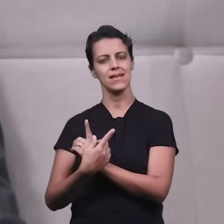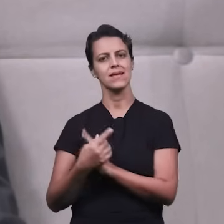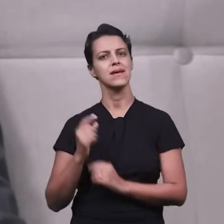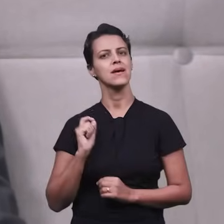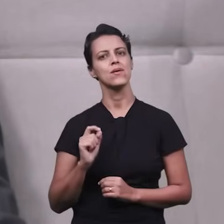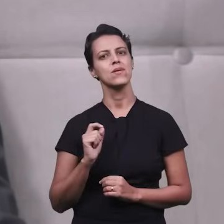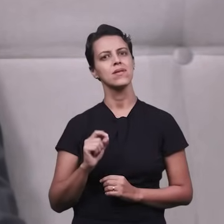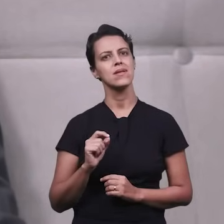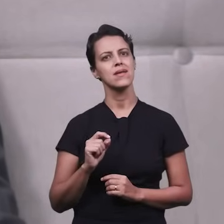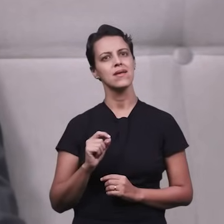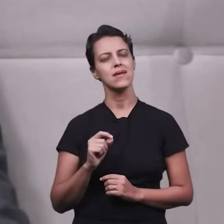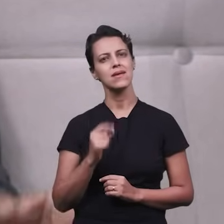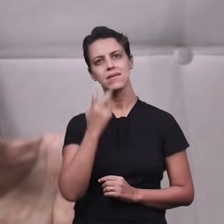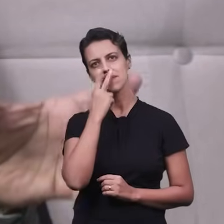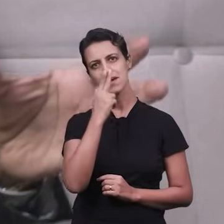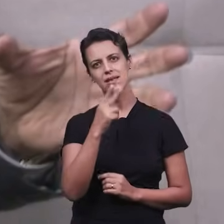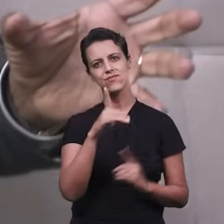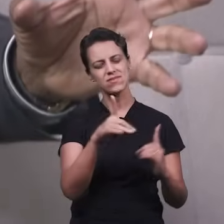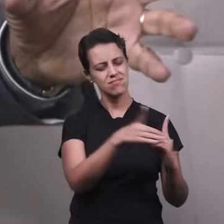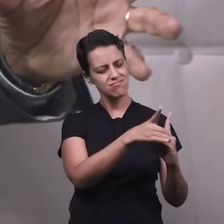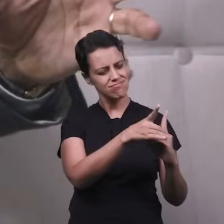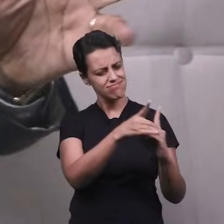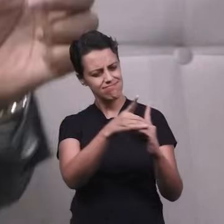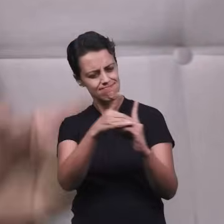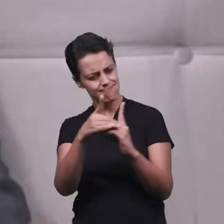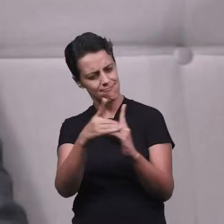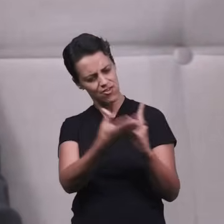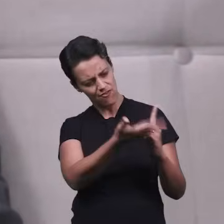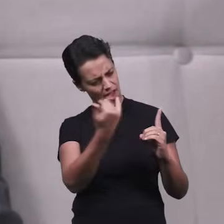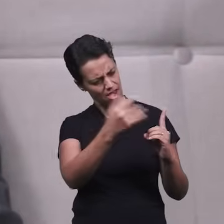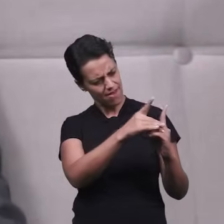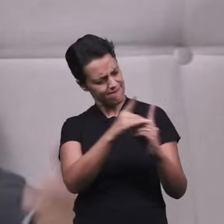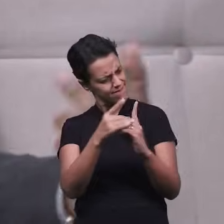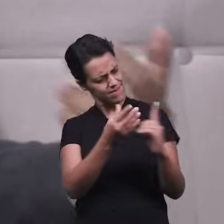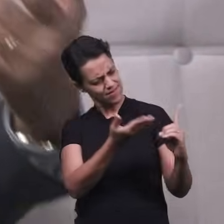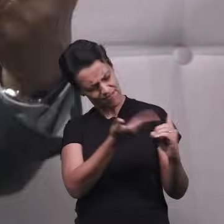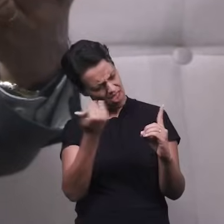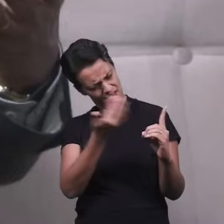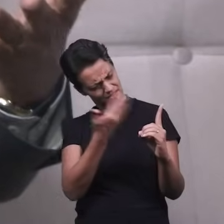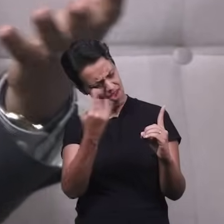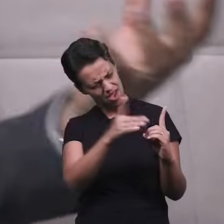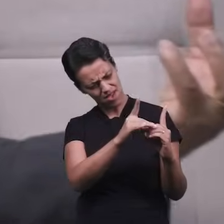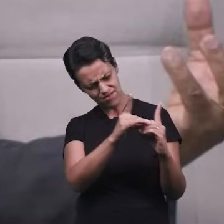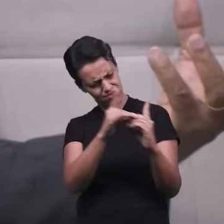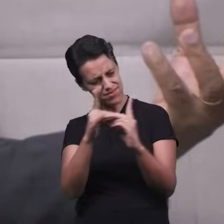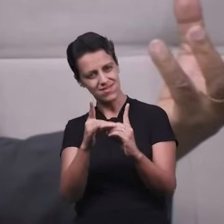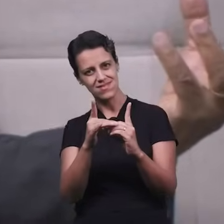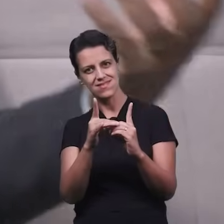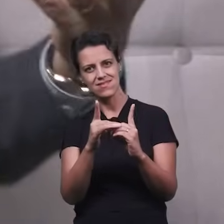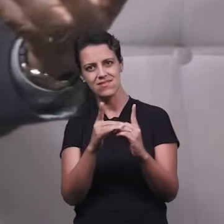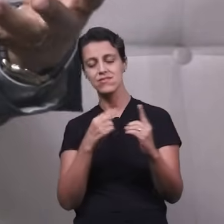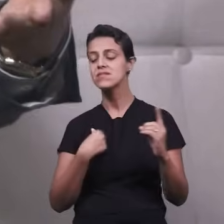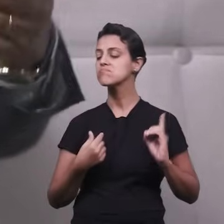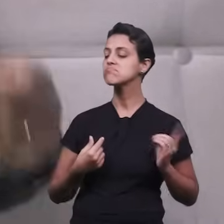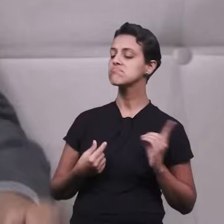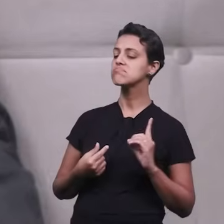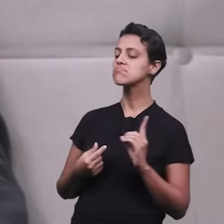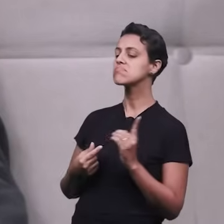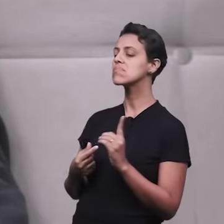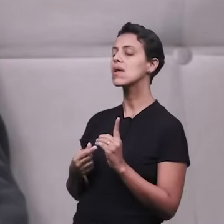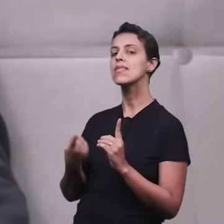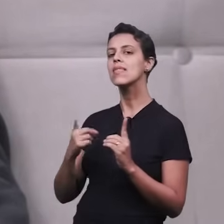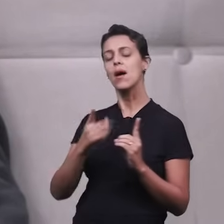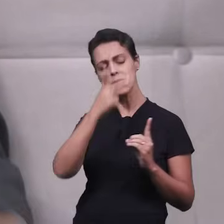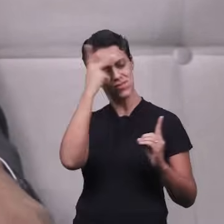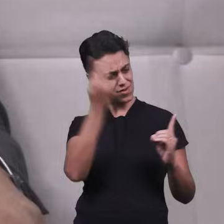você ser conduzido por alguém num ambiente especial, né? Você não tinha como chegar nesse ambiente se alguém não levasse você até o ambiente,